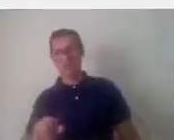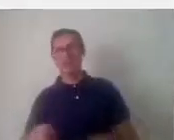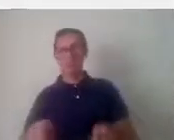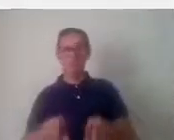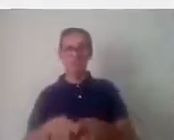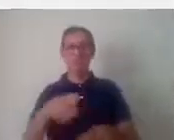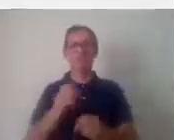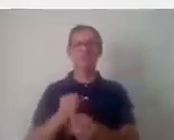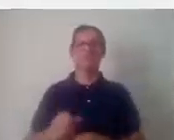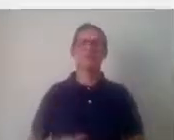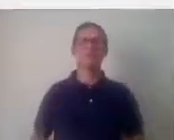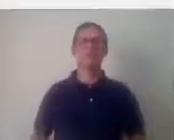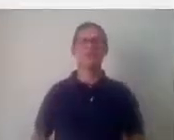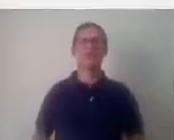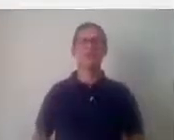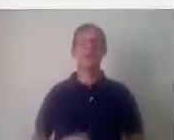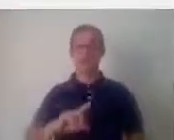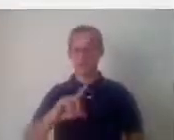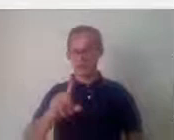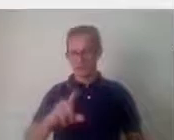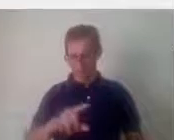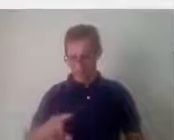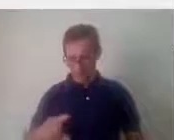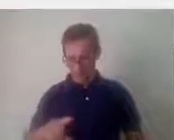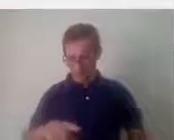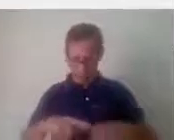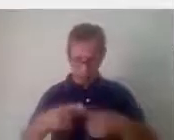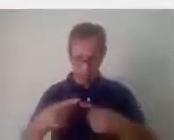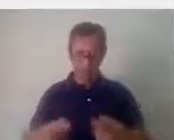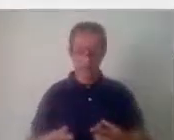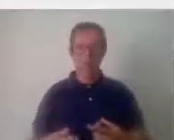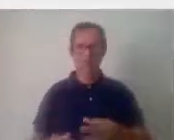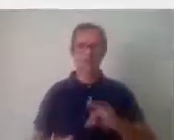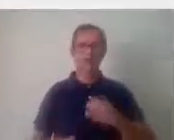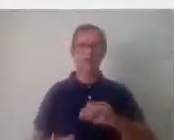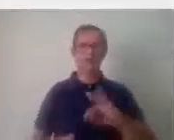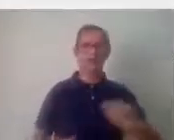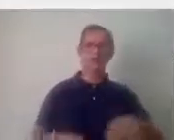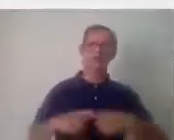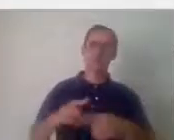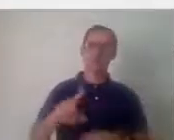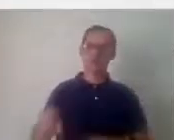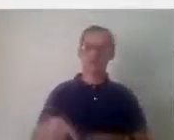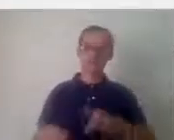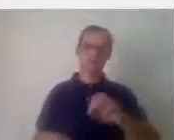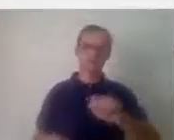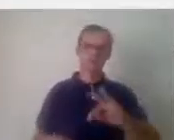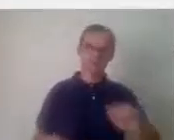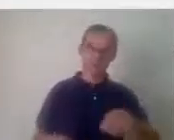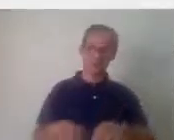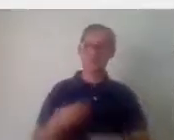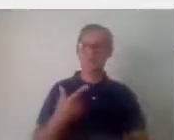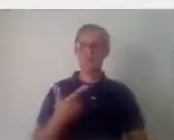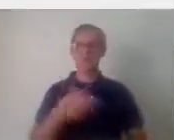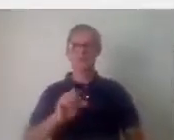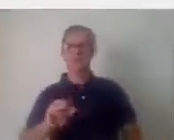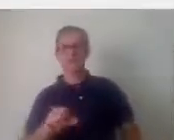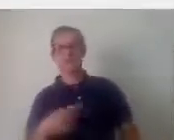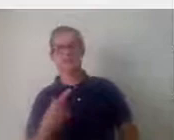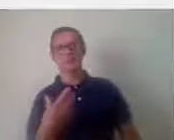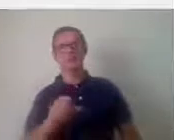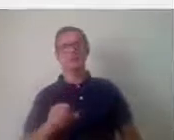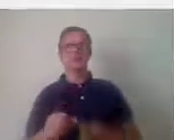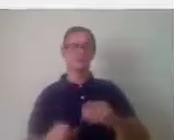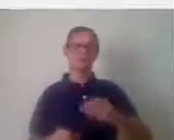gente calcula a integral em relação a θ. A integral em relação a θ de 18 é